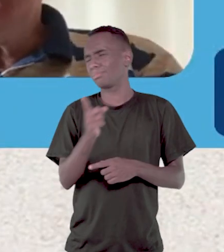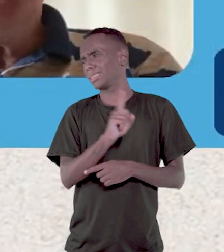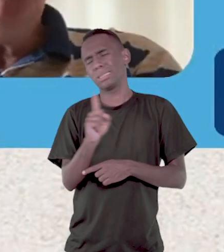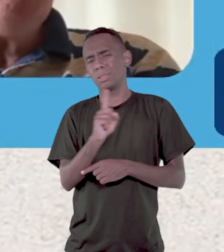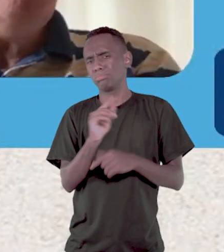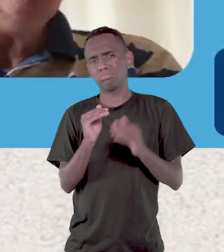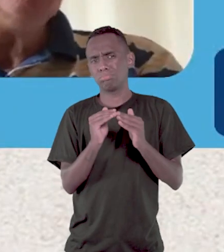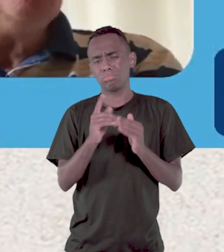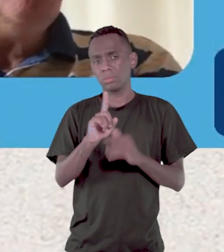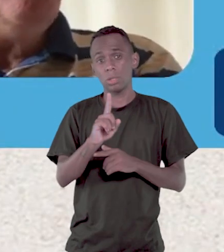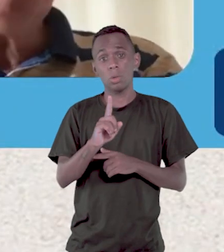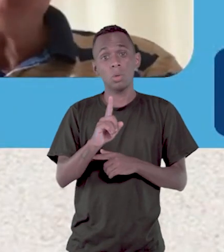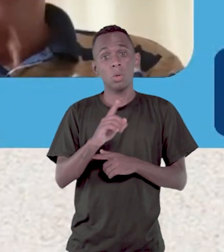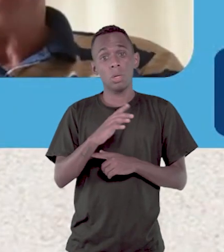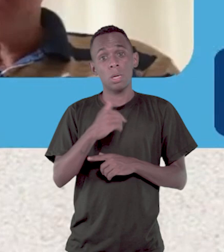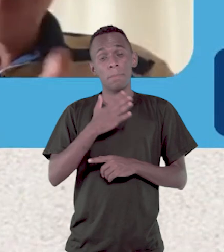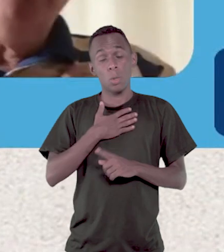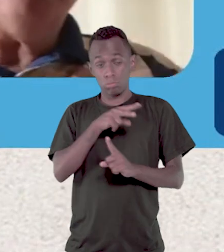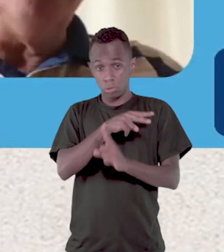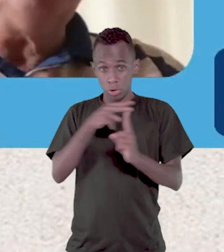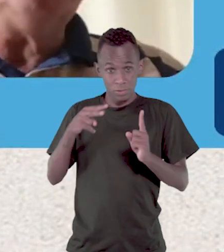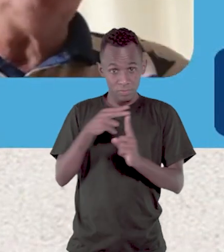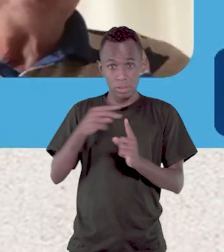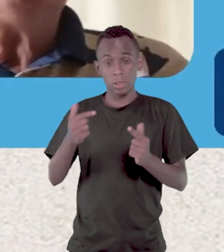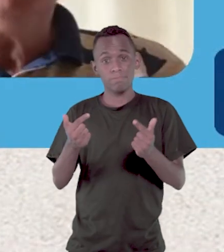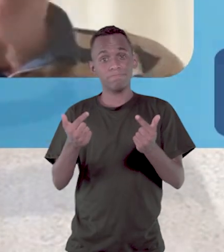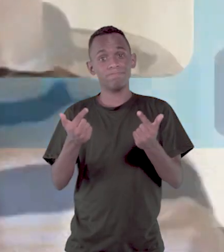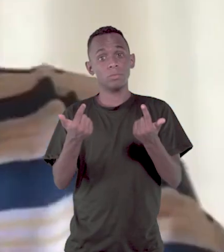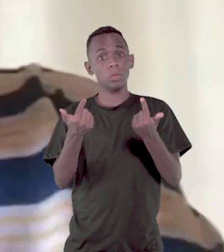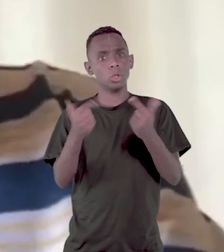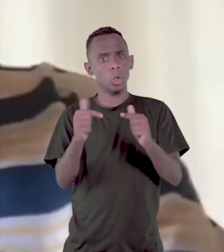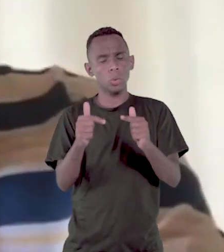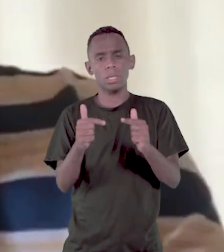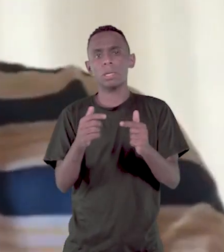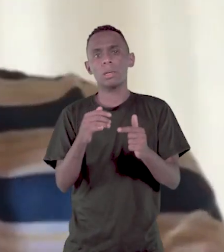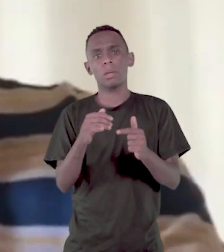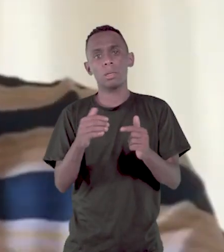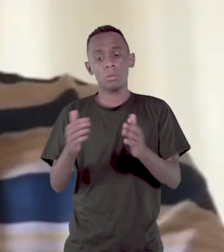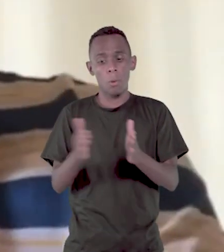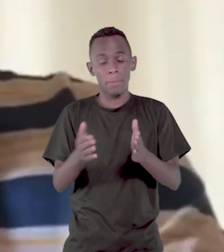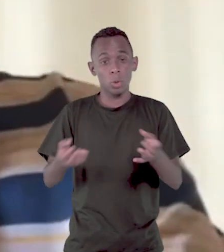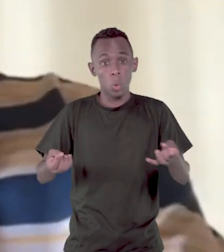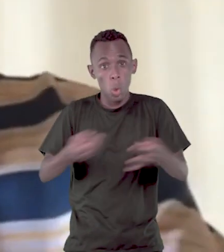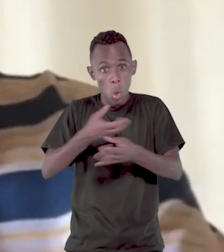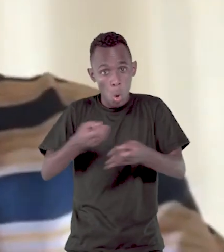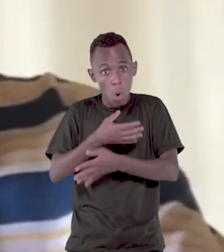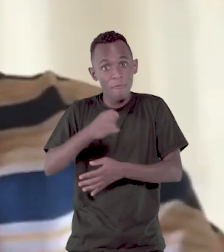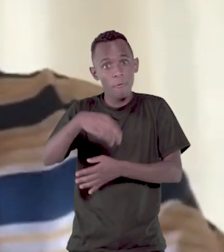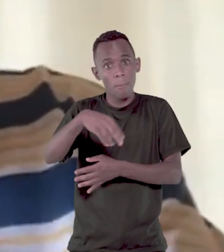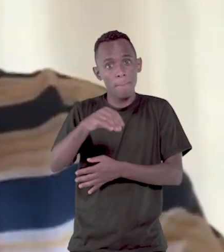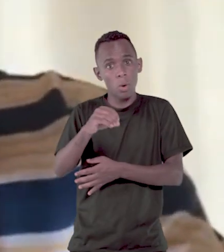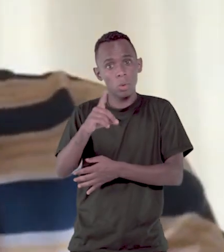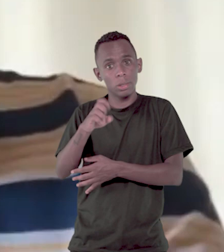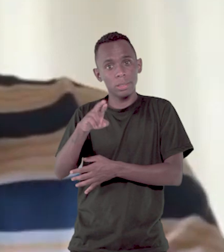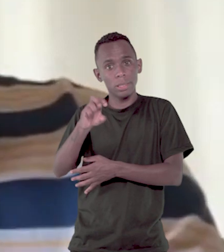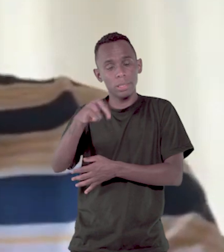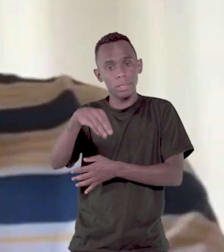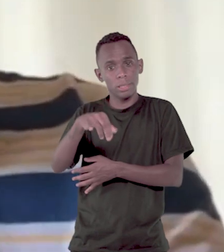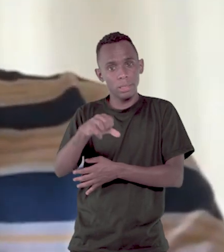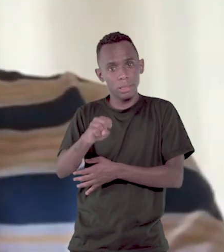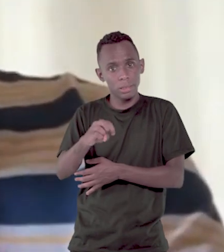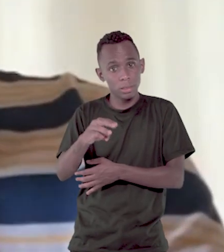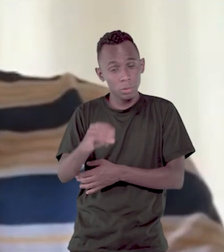Não, o modernismo não existe. Do meu ponto de vista, não existe modernismo. Não se pode falar em modernismo, mas sim modernismos,